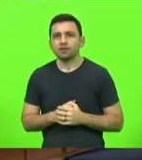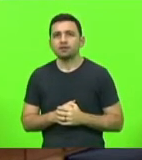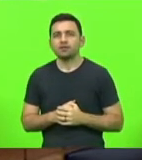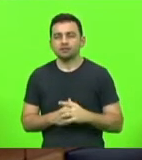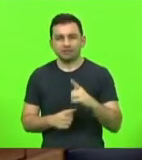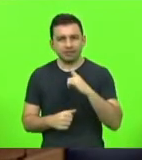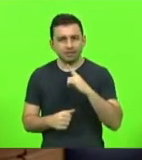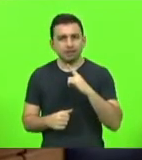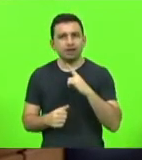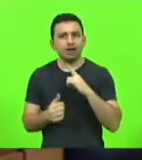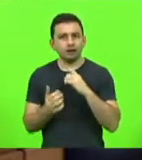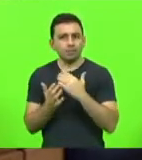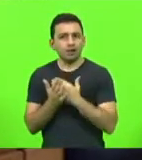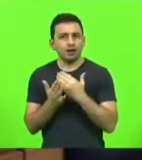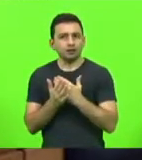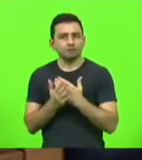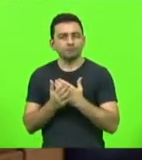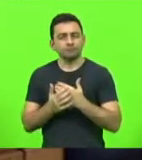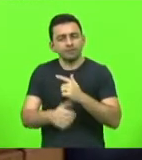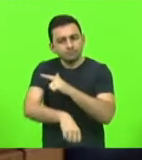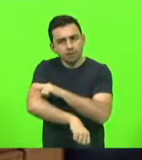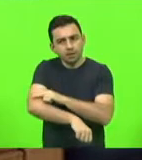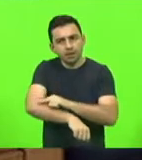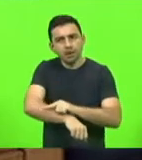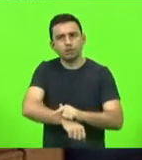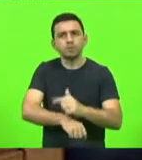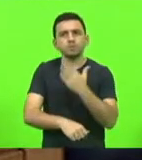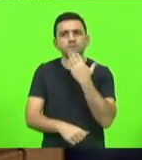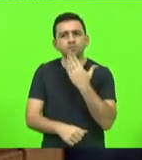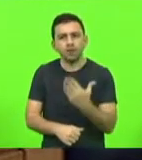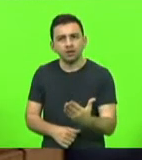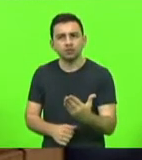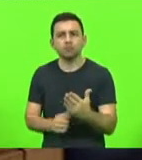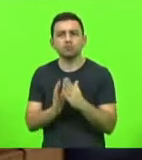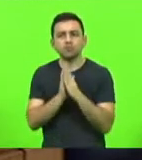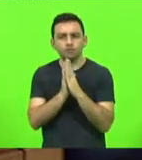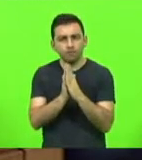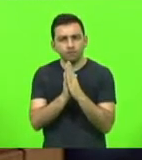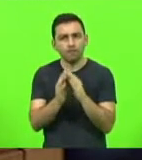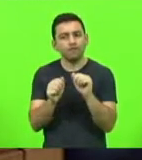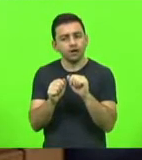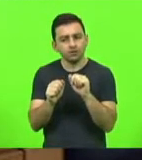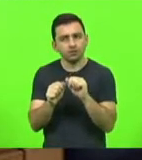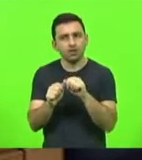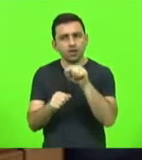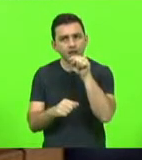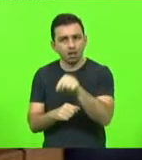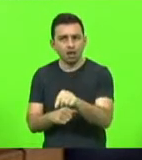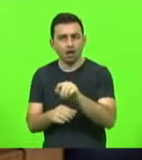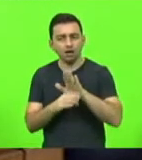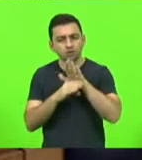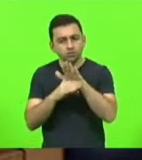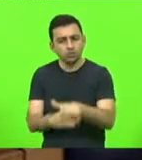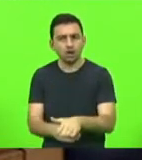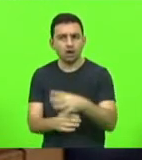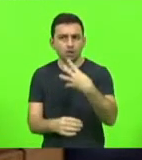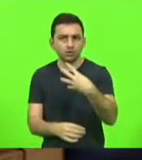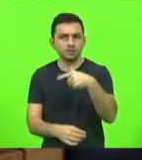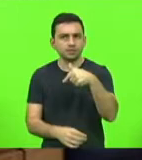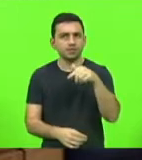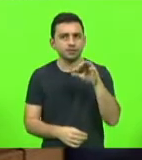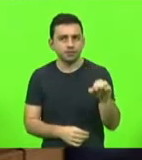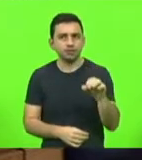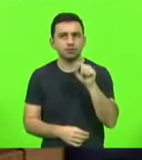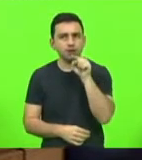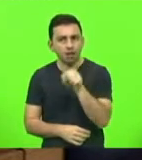muito, mas muito educada, pedindo que façam alguma coisa pelo Alto Vale, pela